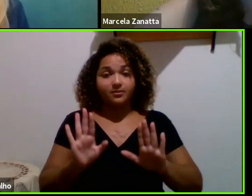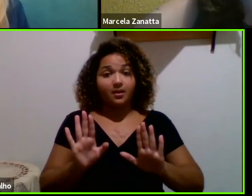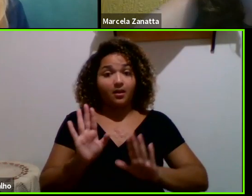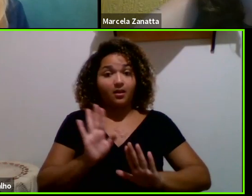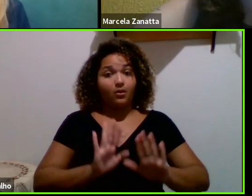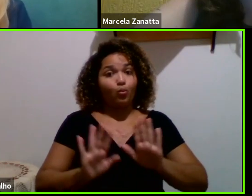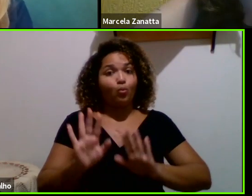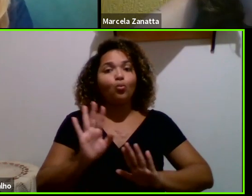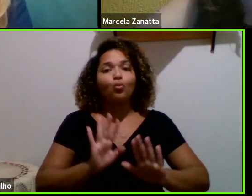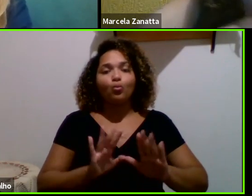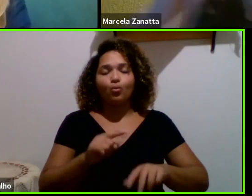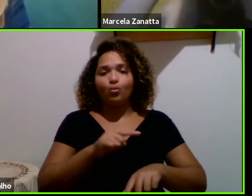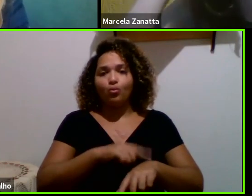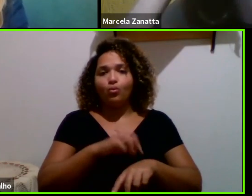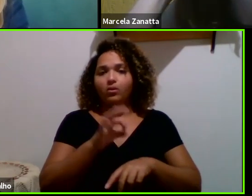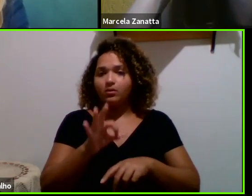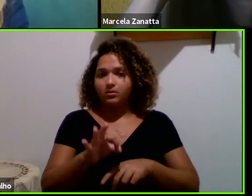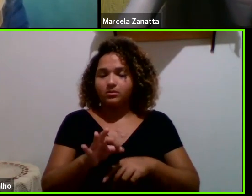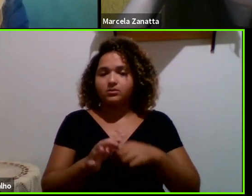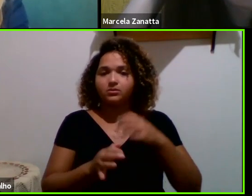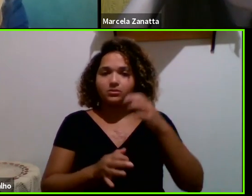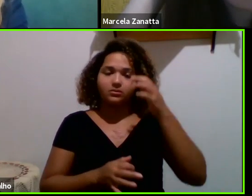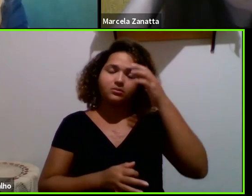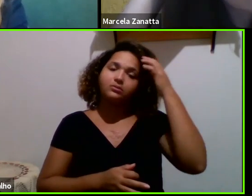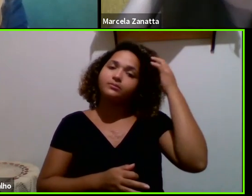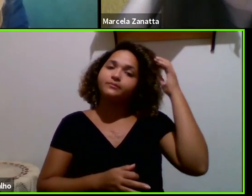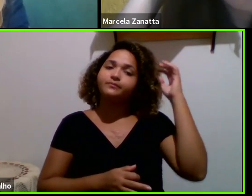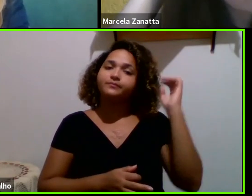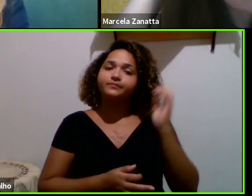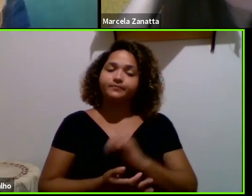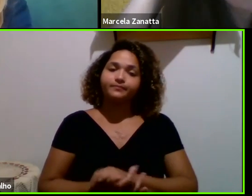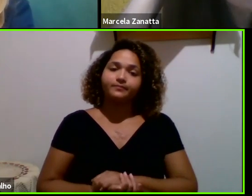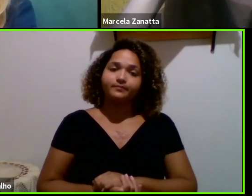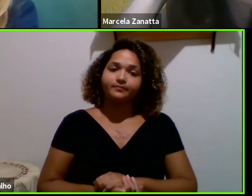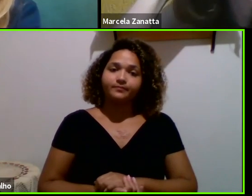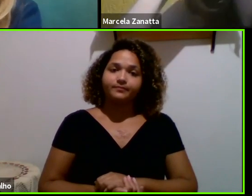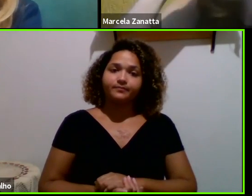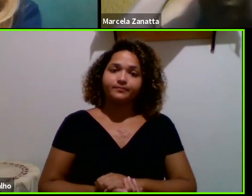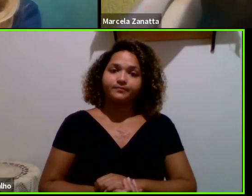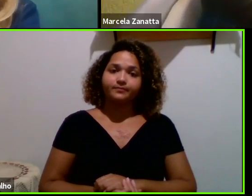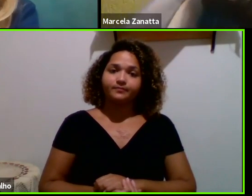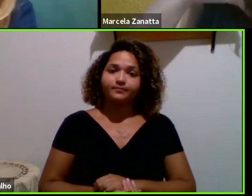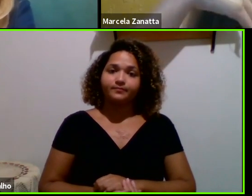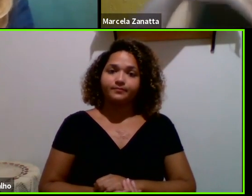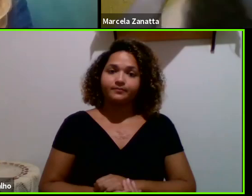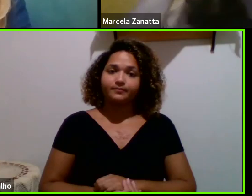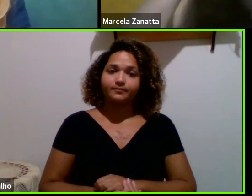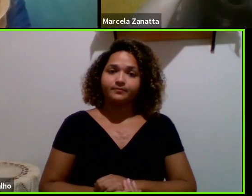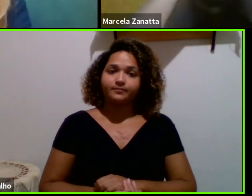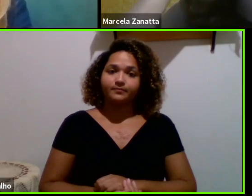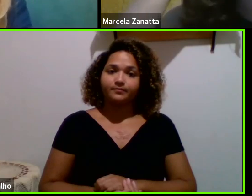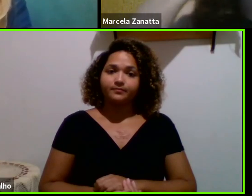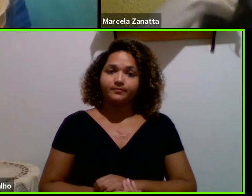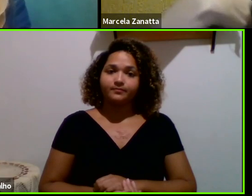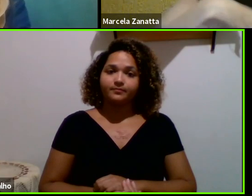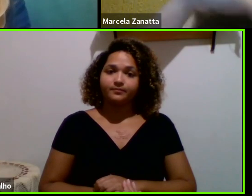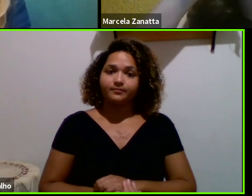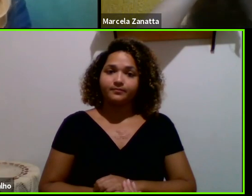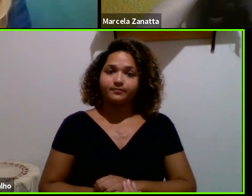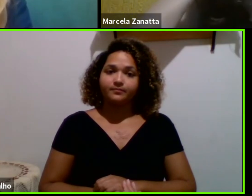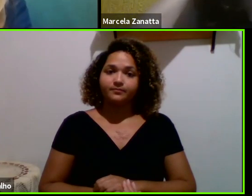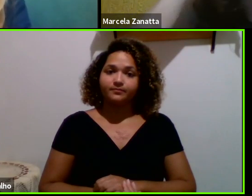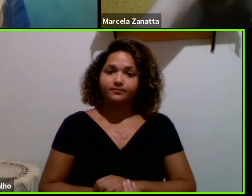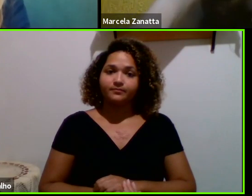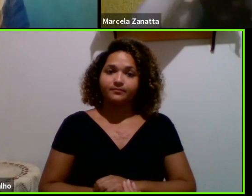Então, a maior parte da literatura traz que a bola suíça ela deve ser utilizada na